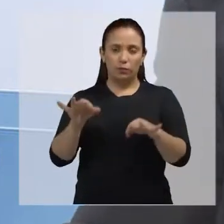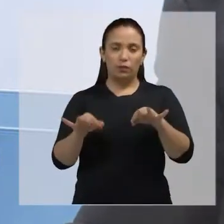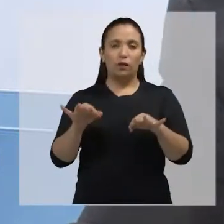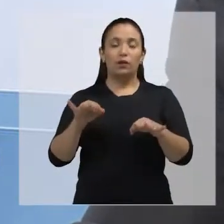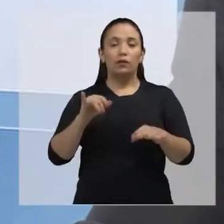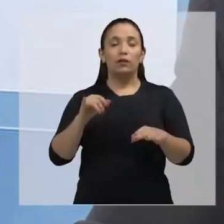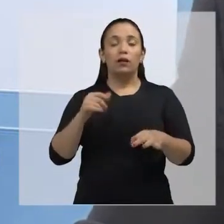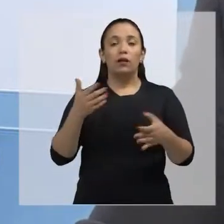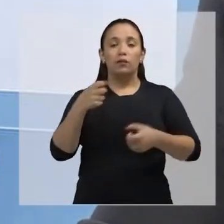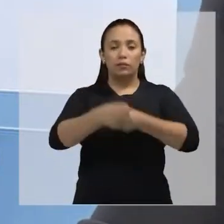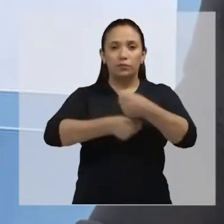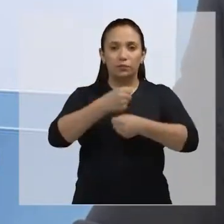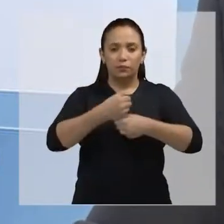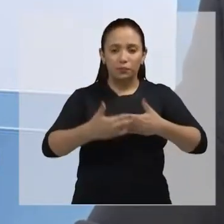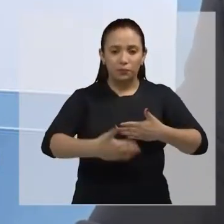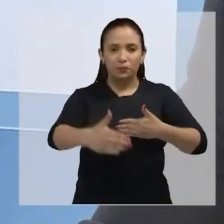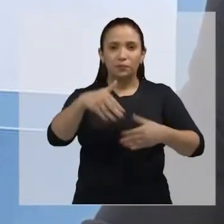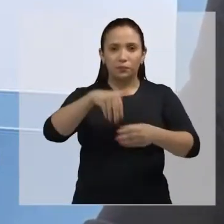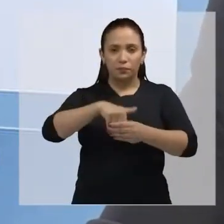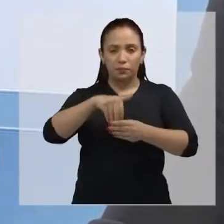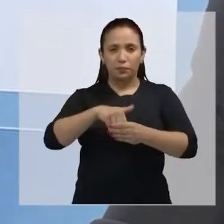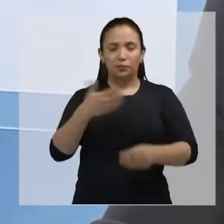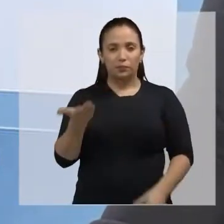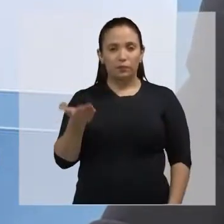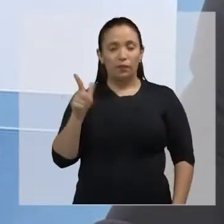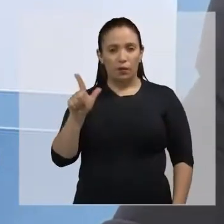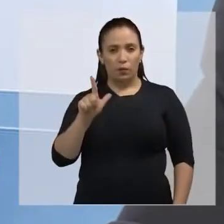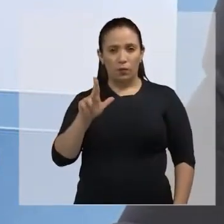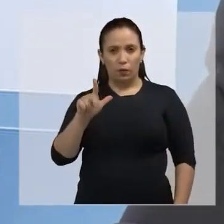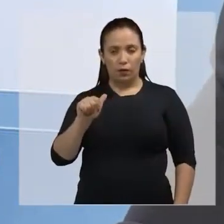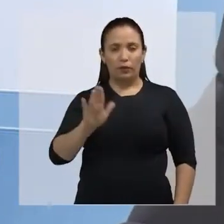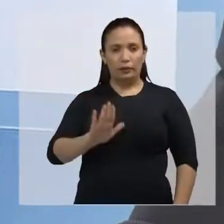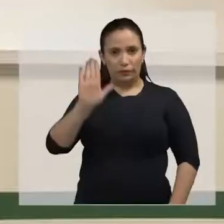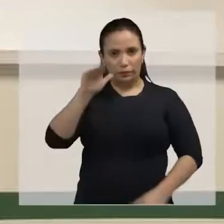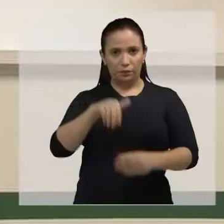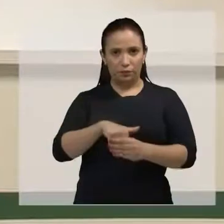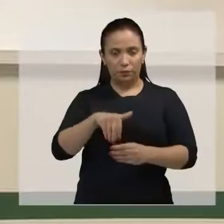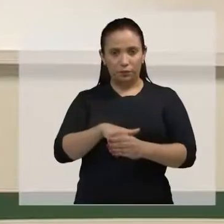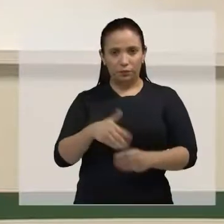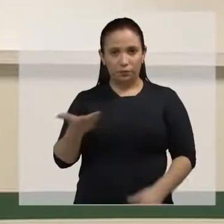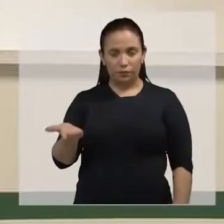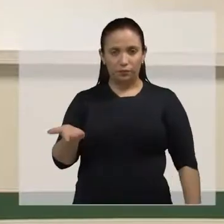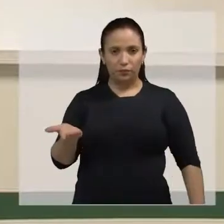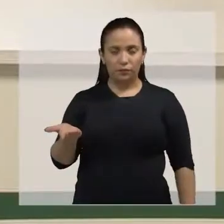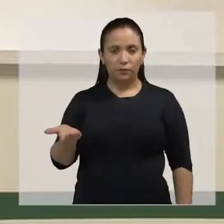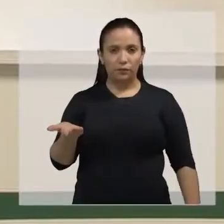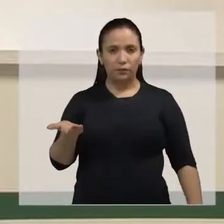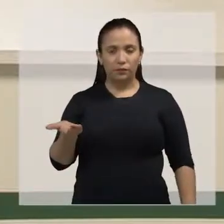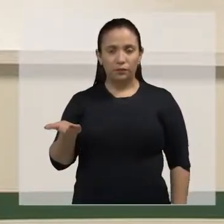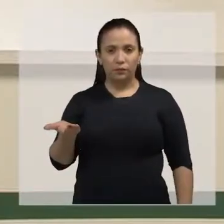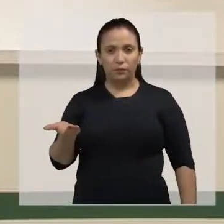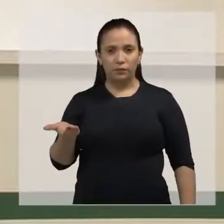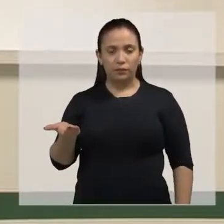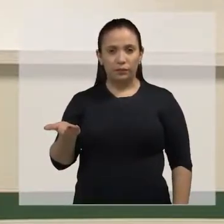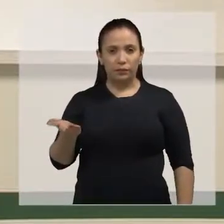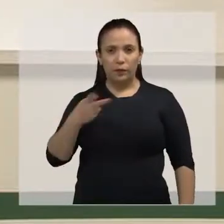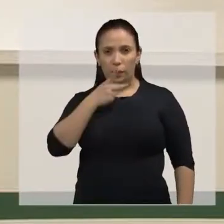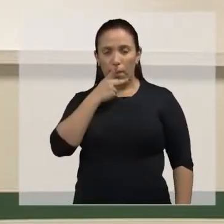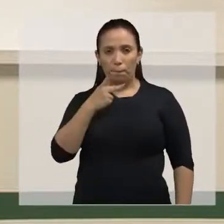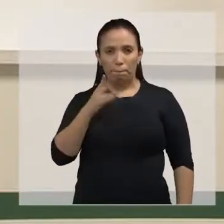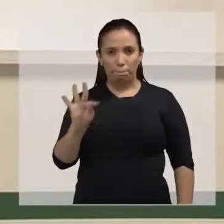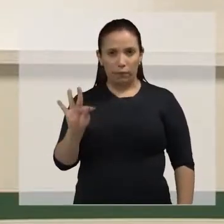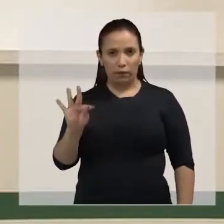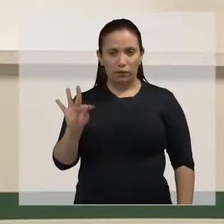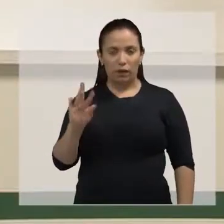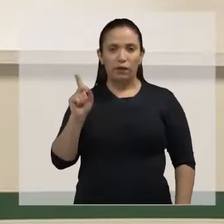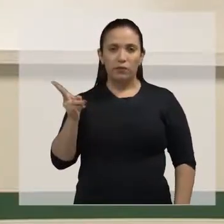eleitoral de 2018. Luiz, o Lula é candidato, né? Dito candidato pelo PT